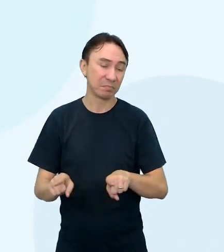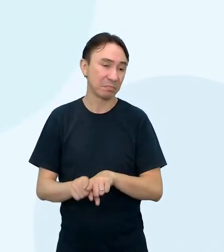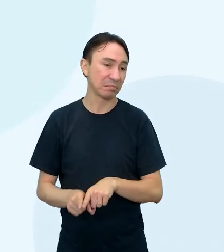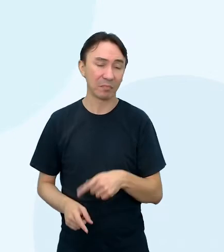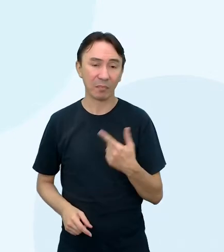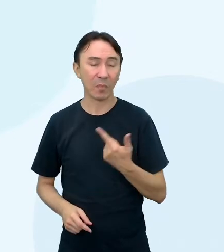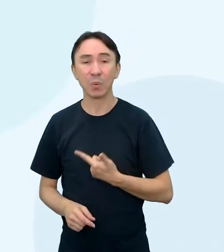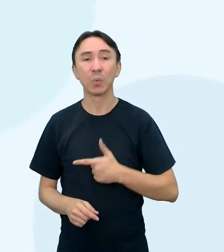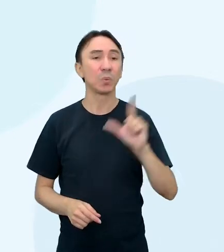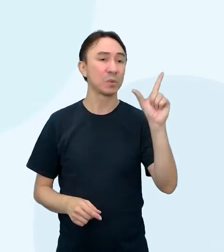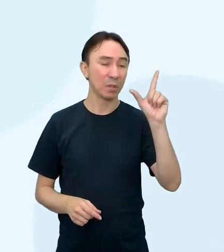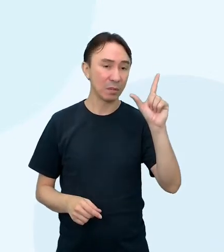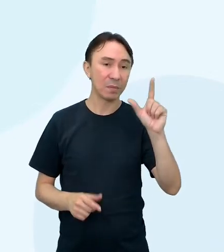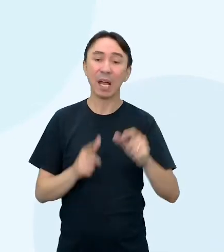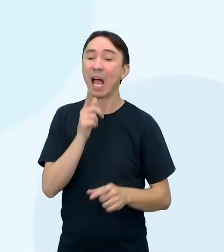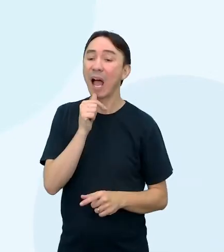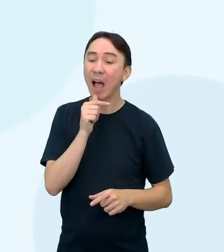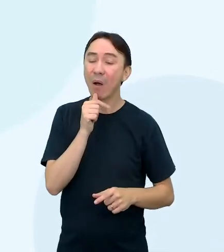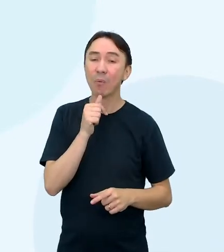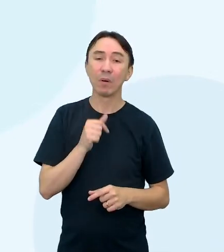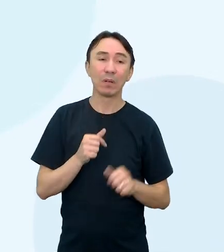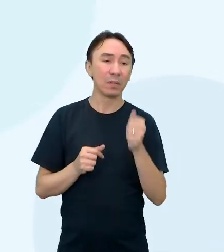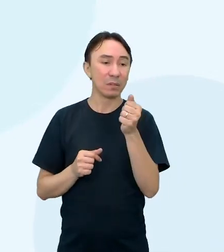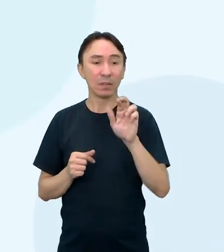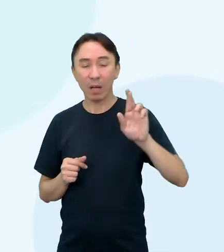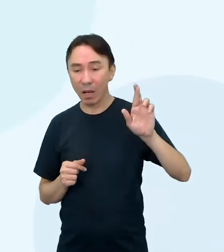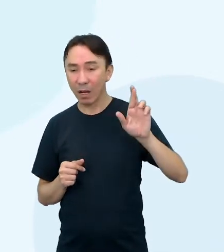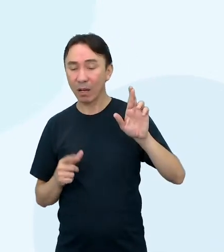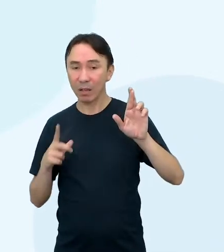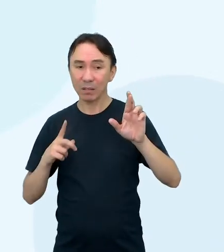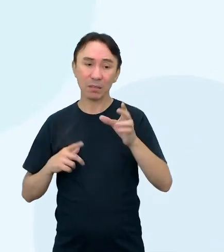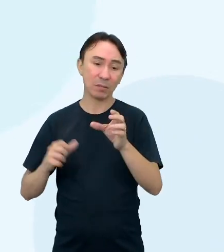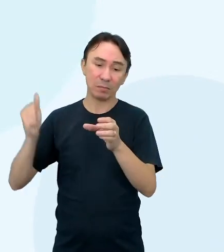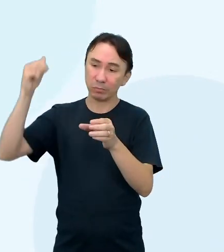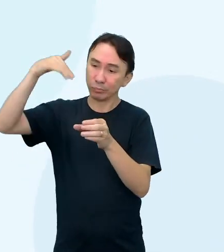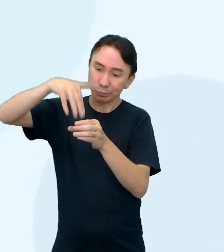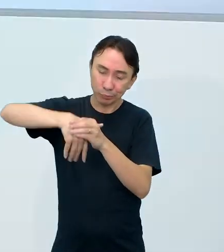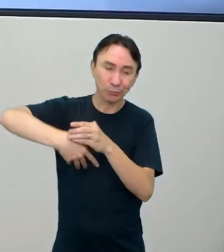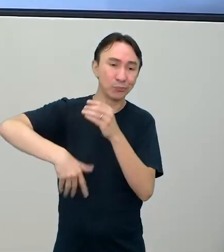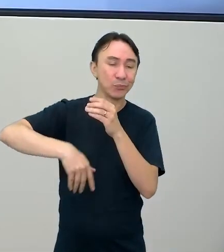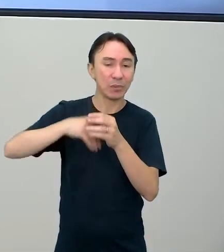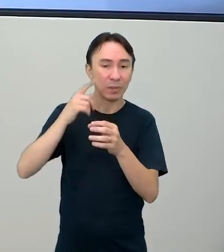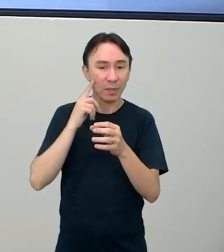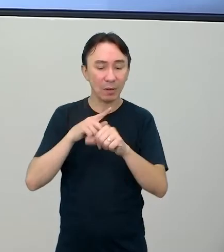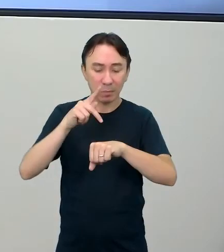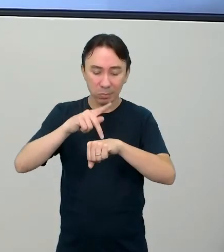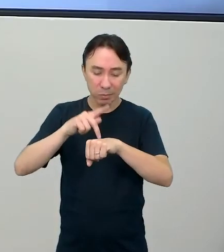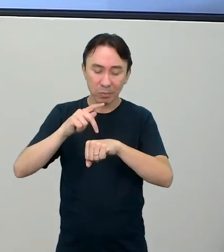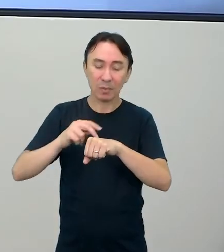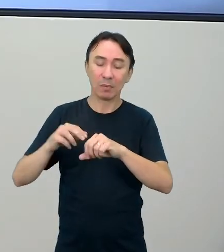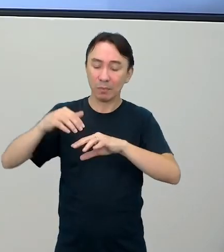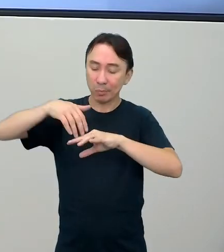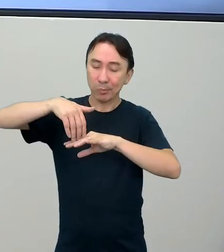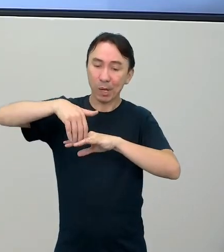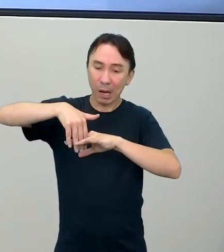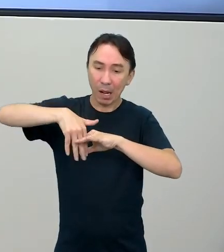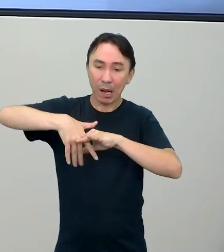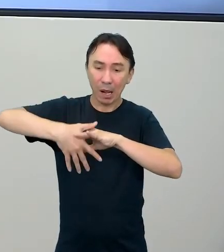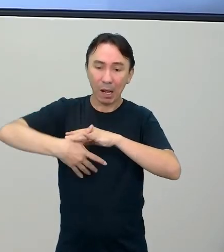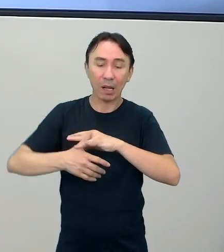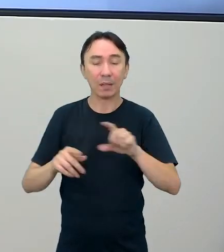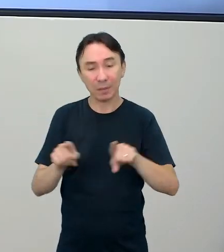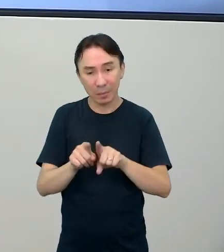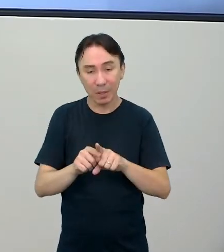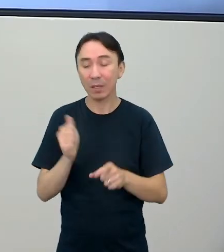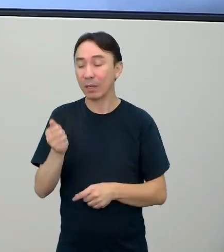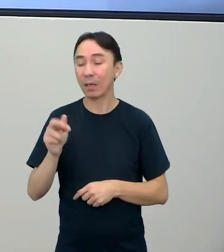como a água e o ar façam processos tanto erosivos, que são os deslocamentos, como aí também a gente tem a